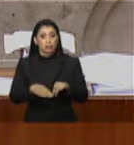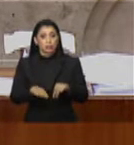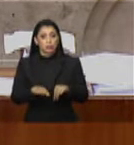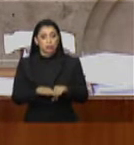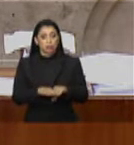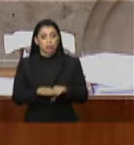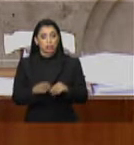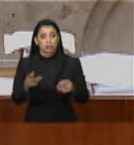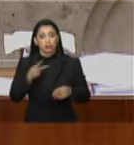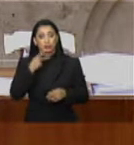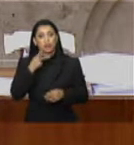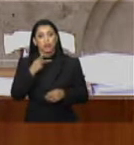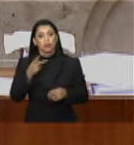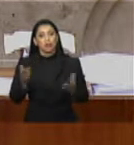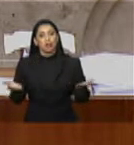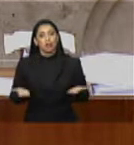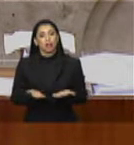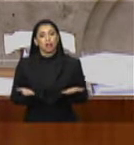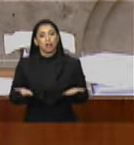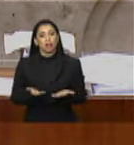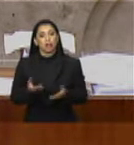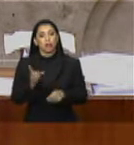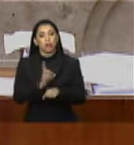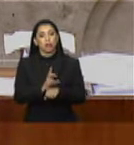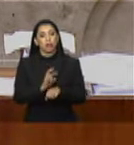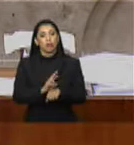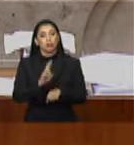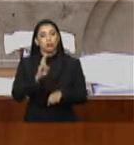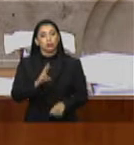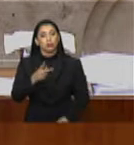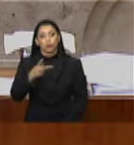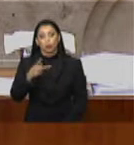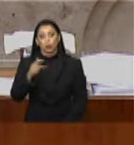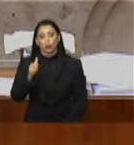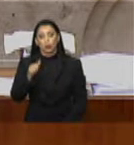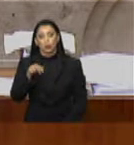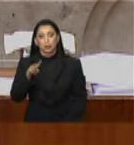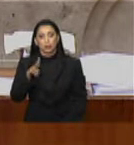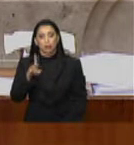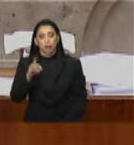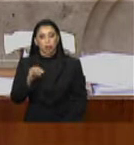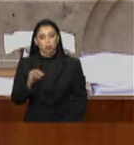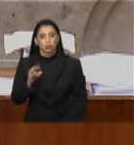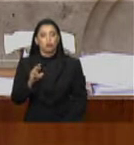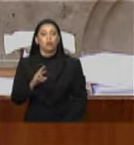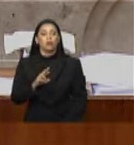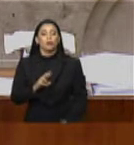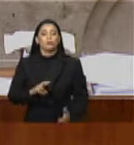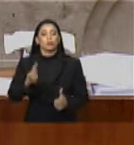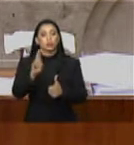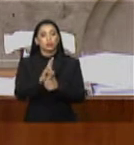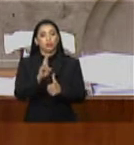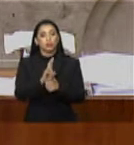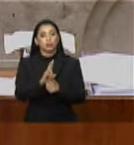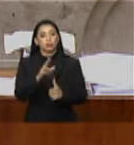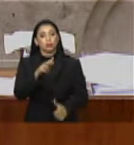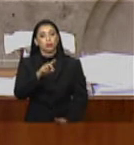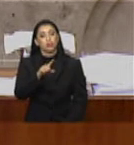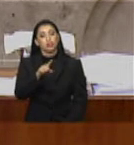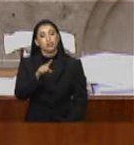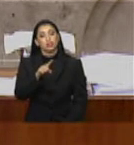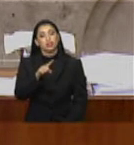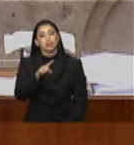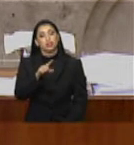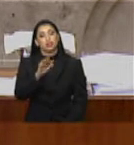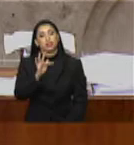concedo a palavra agora ao Dr Paulo Mendes de Oliveira procurador da Fazenda Nacional que falará